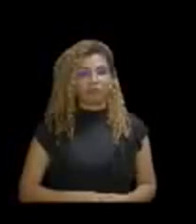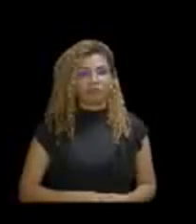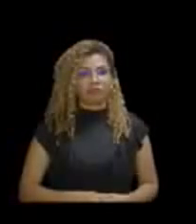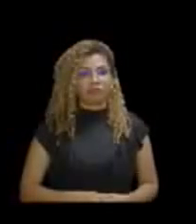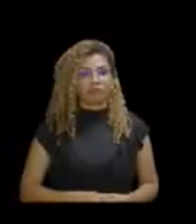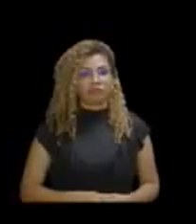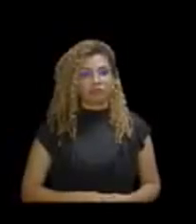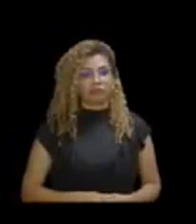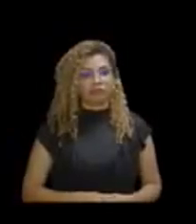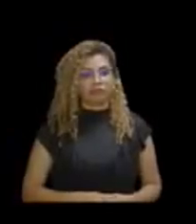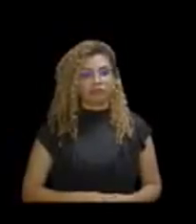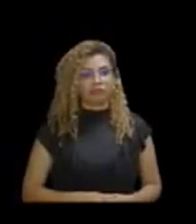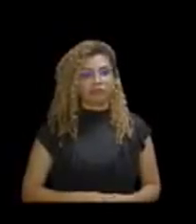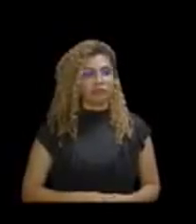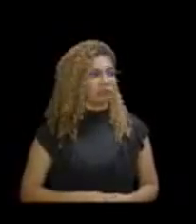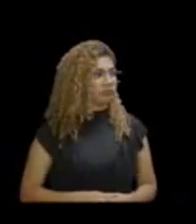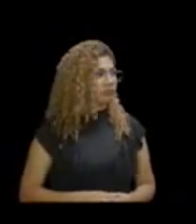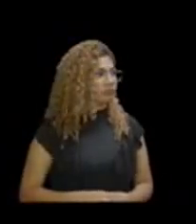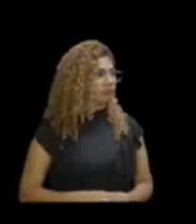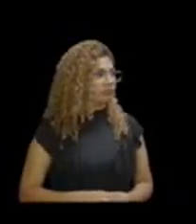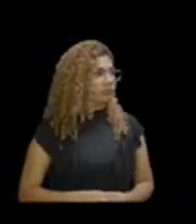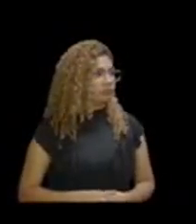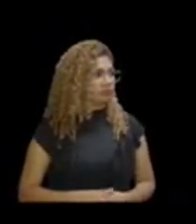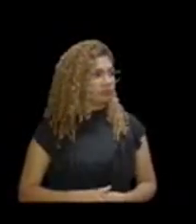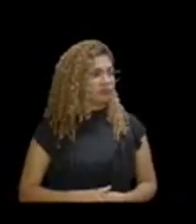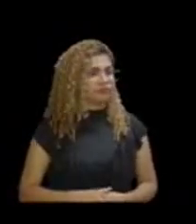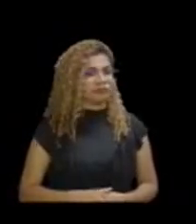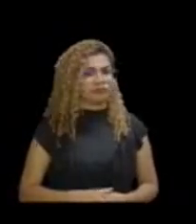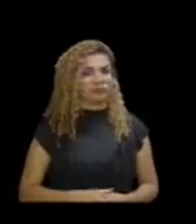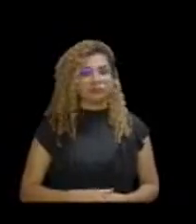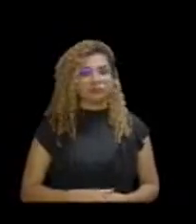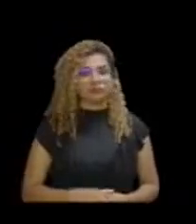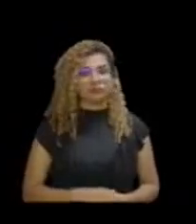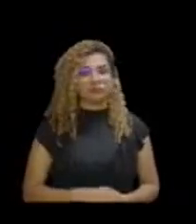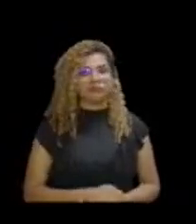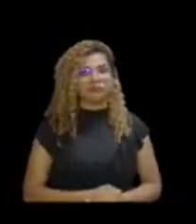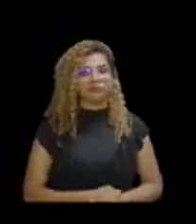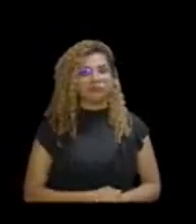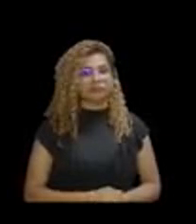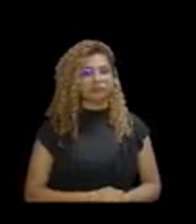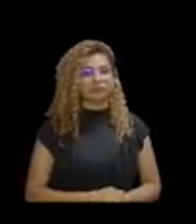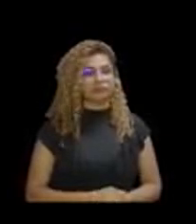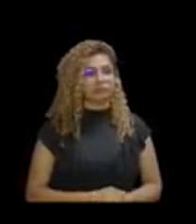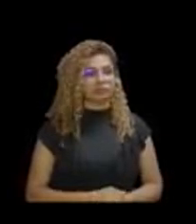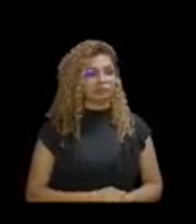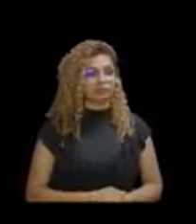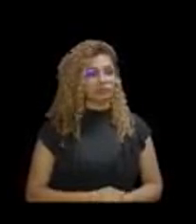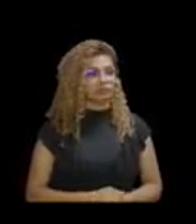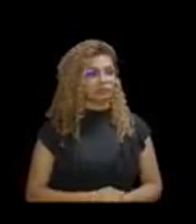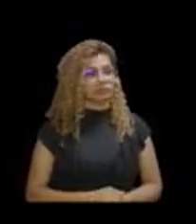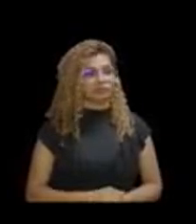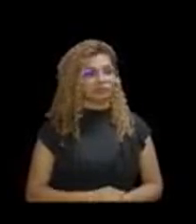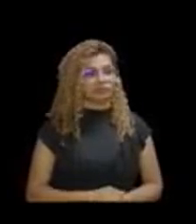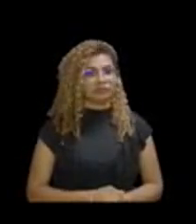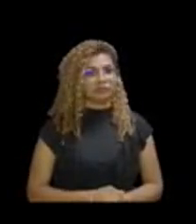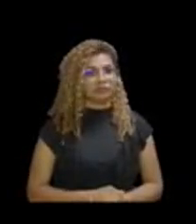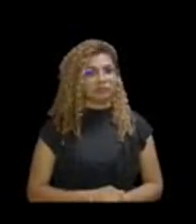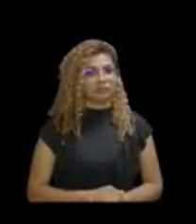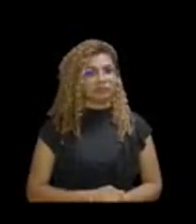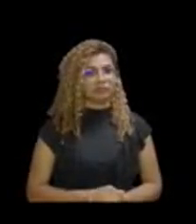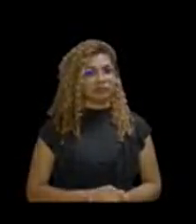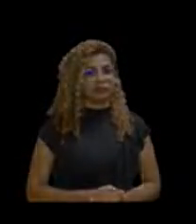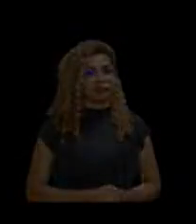Na tela, vídeo do candidato Dr. Furlan e a esposa Raíssa.